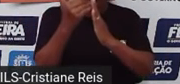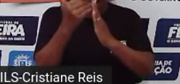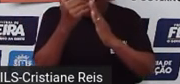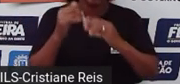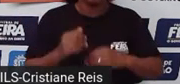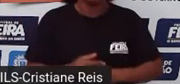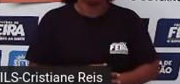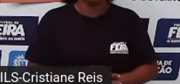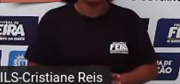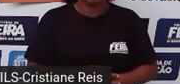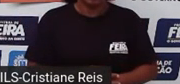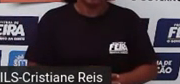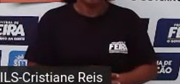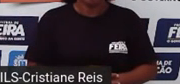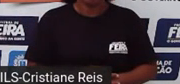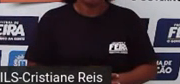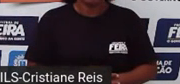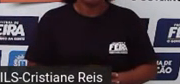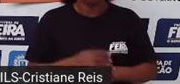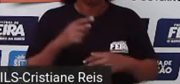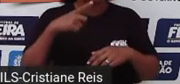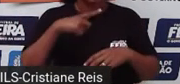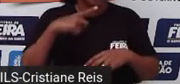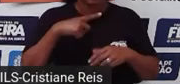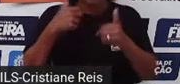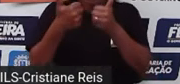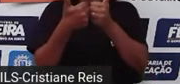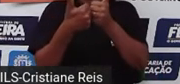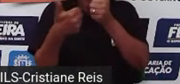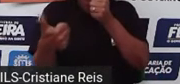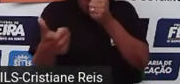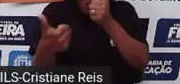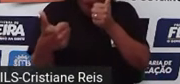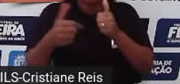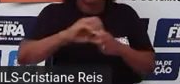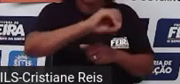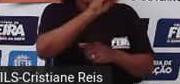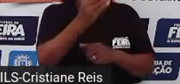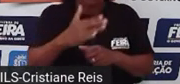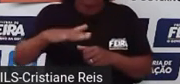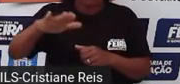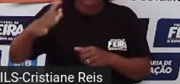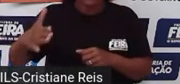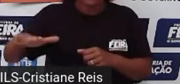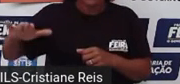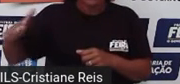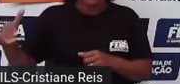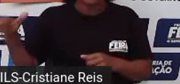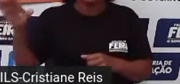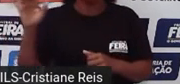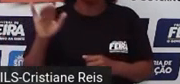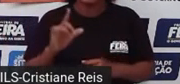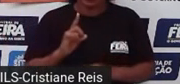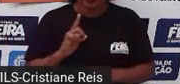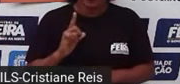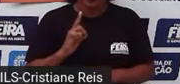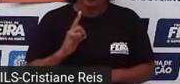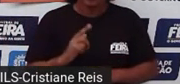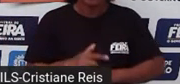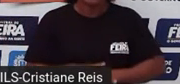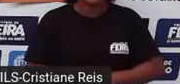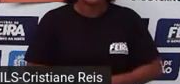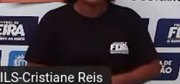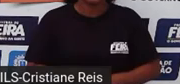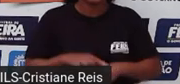empurradinha assim vai para a região do Oceano as planícies costas perceberam uma farmácia em contraste a